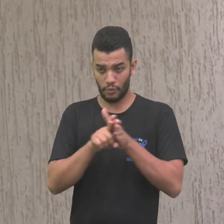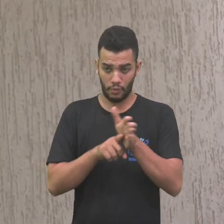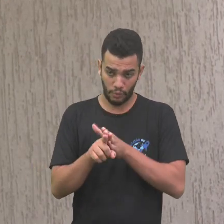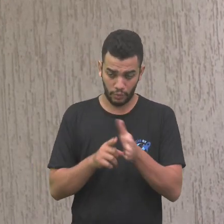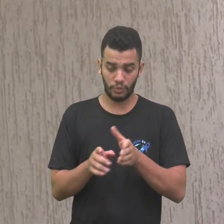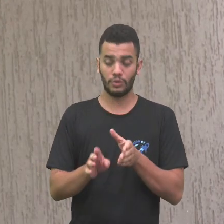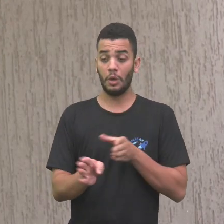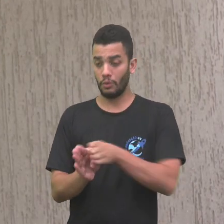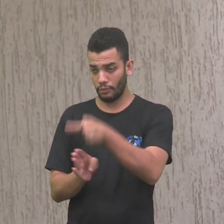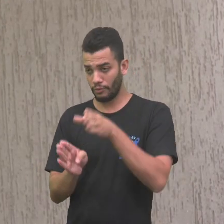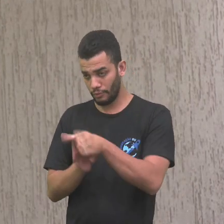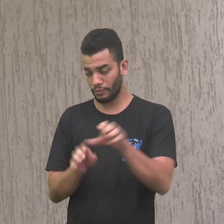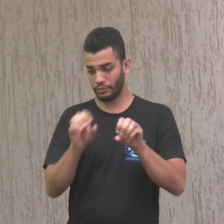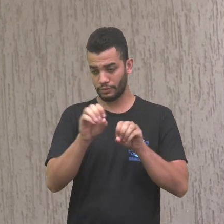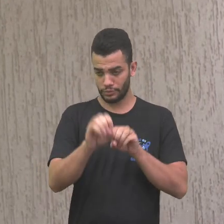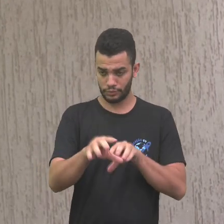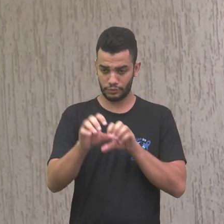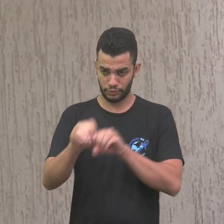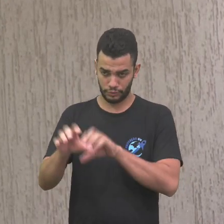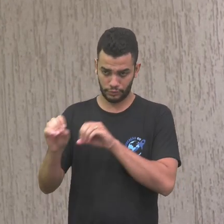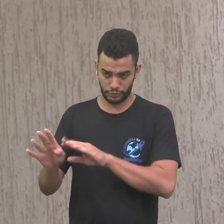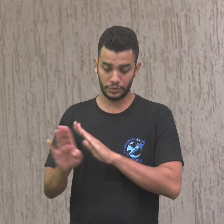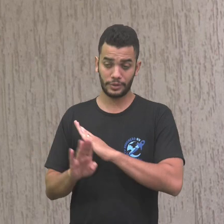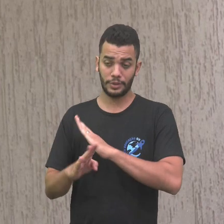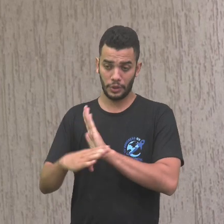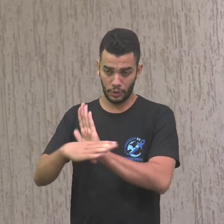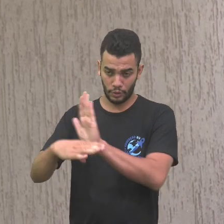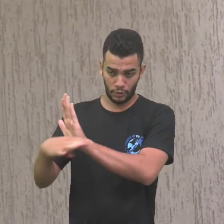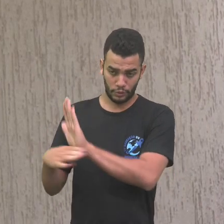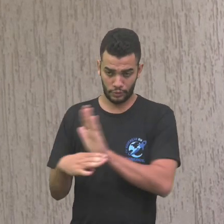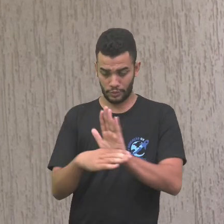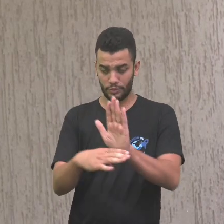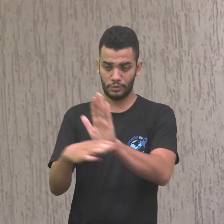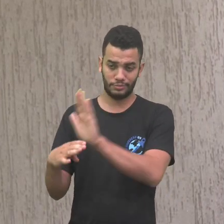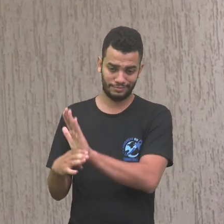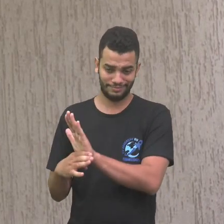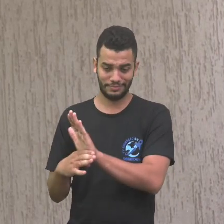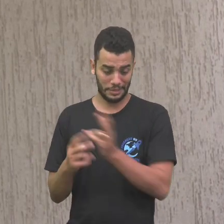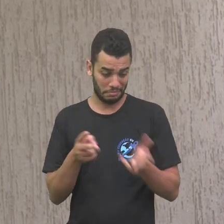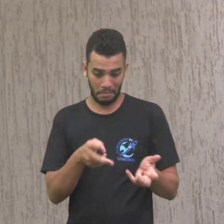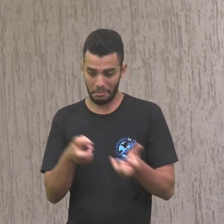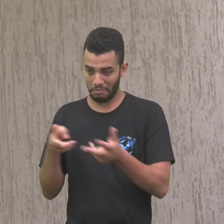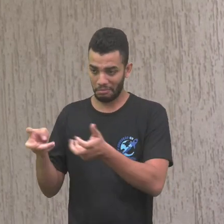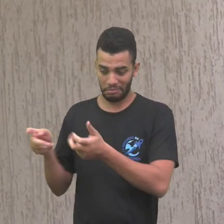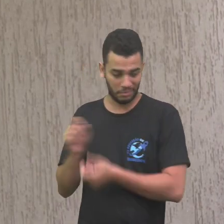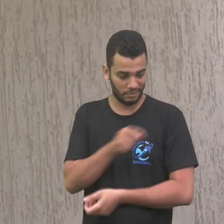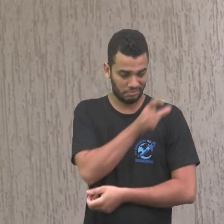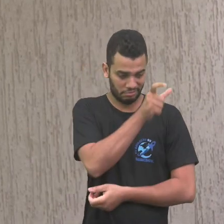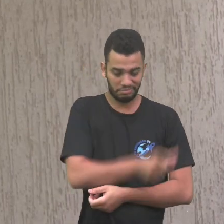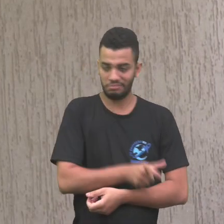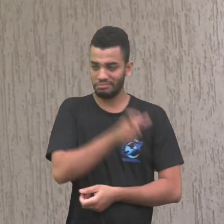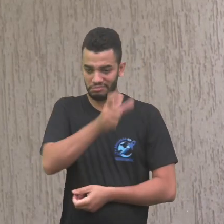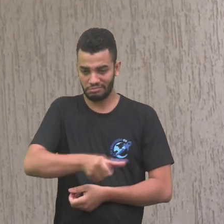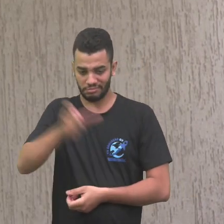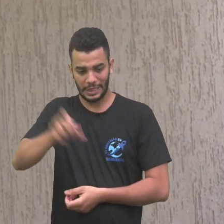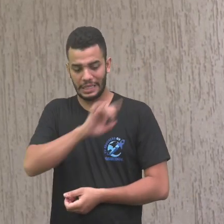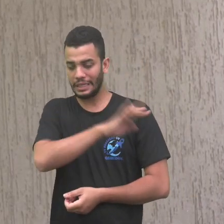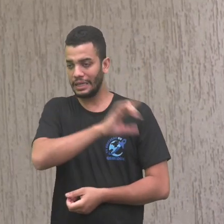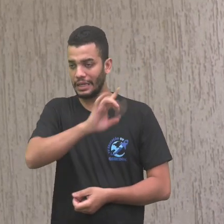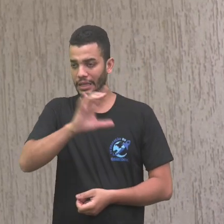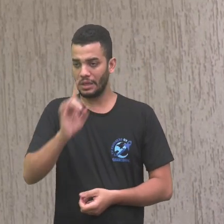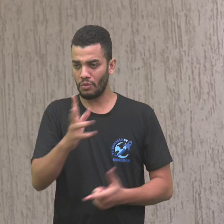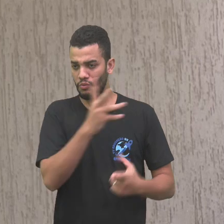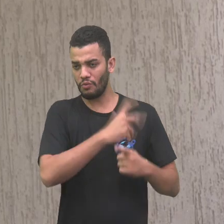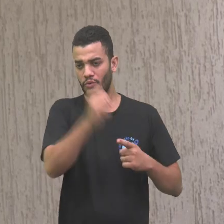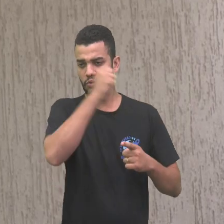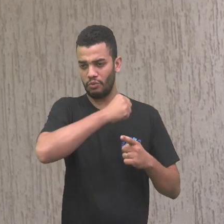a grafia correta das palavras. E deu certo. Esses meninos deram um show, as escolas prepararam muito bem,